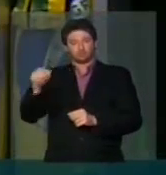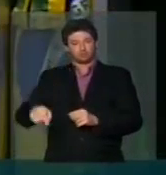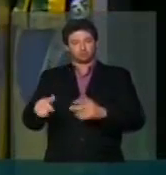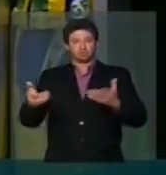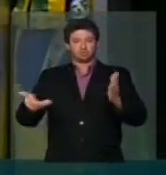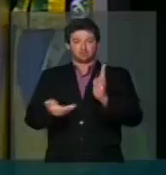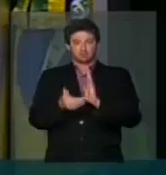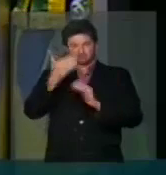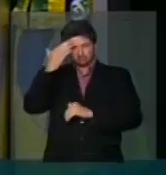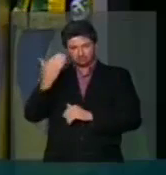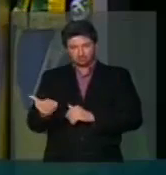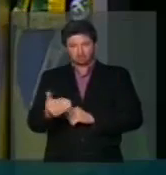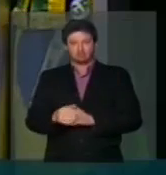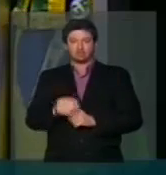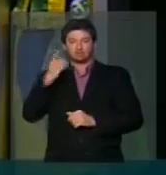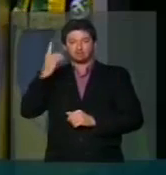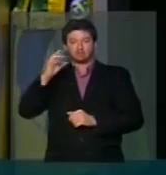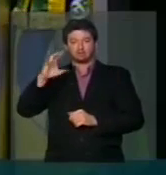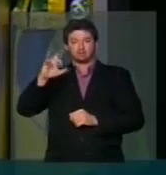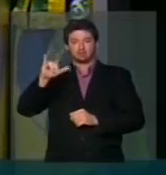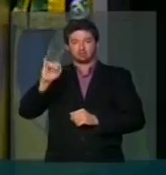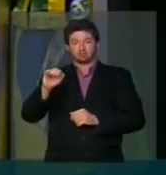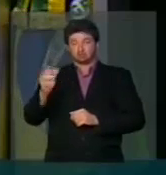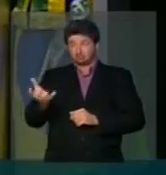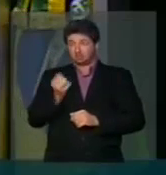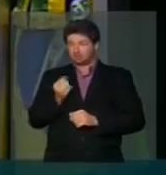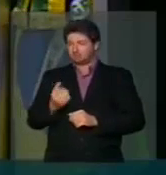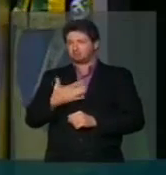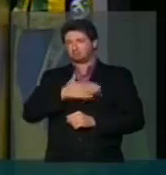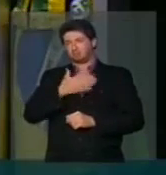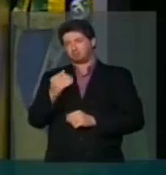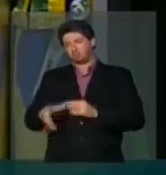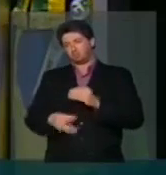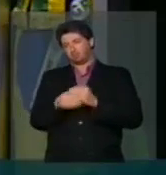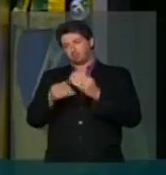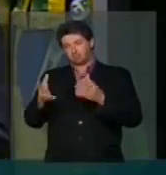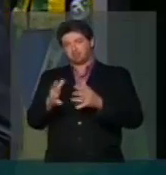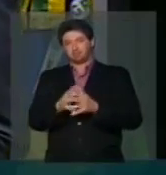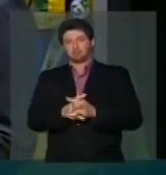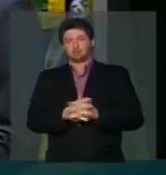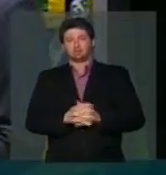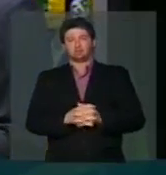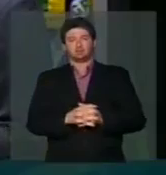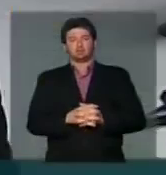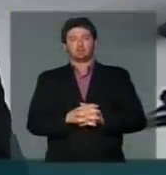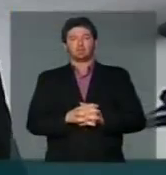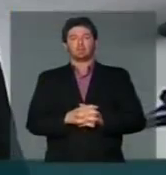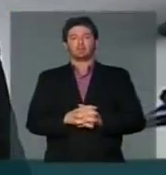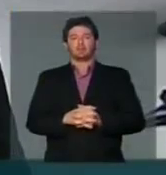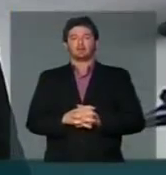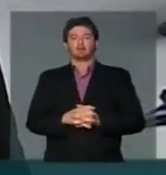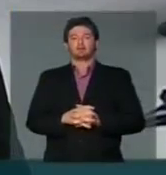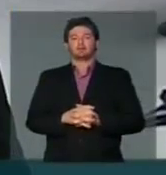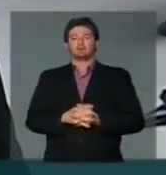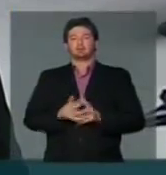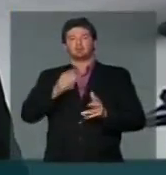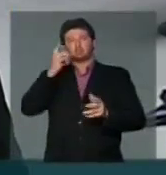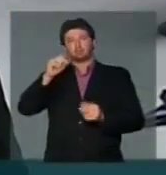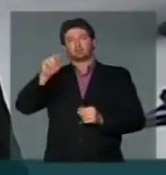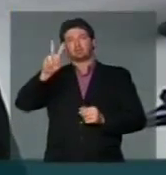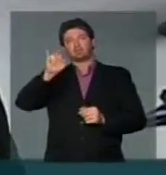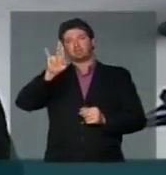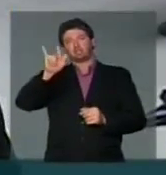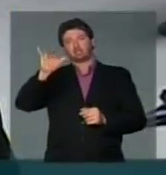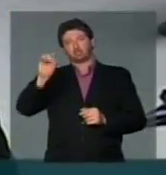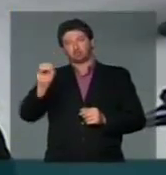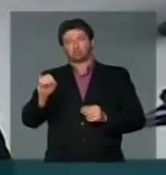nesta casa. Muito obrigado. Deputado Célio, recebo com muito prazer a parte de Vossa Excelência. Também, senhor deputado Arthur Vigílio